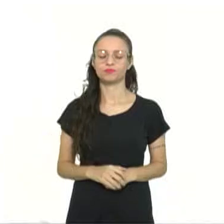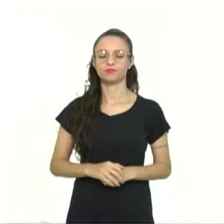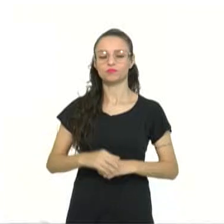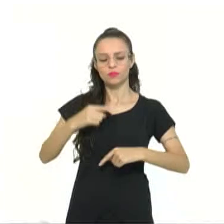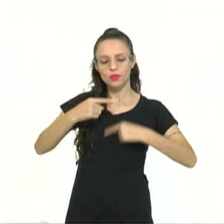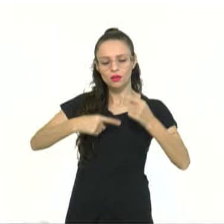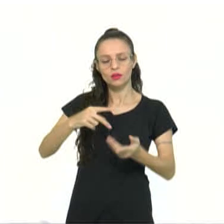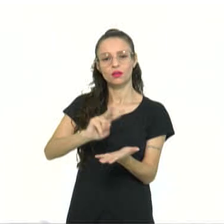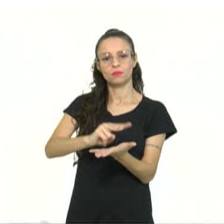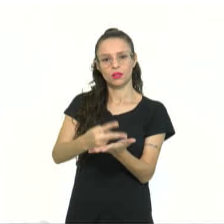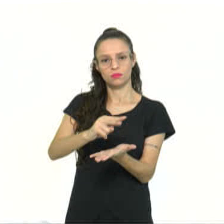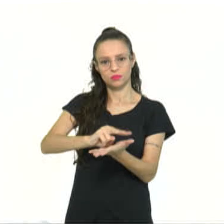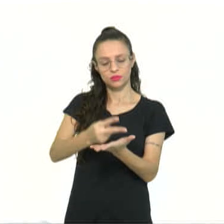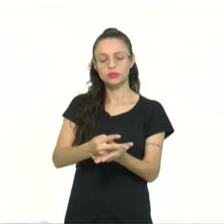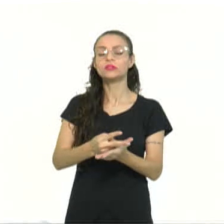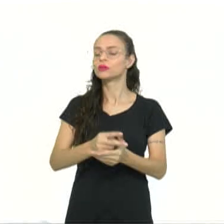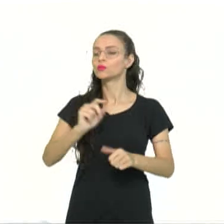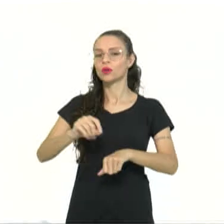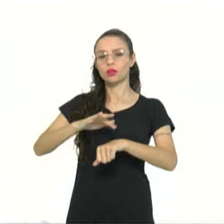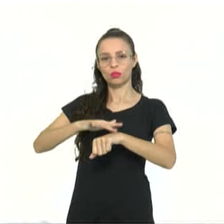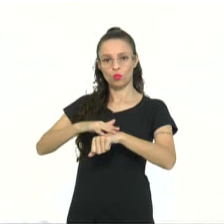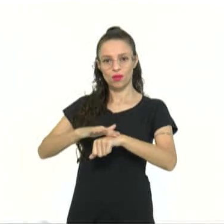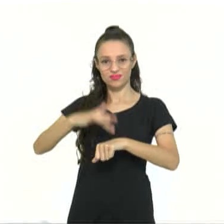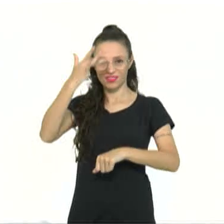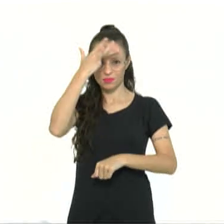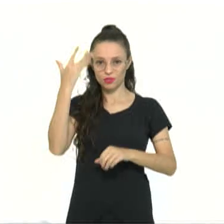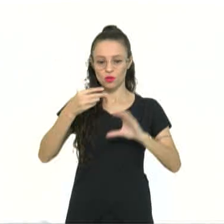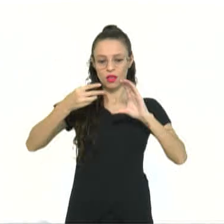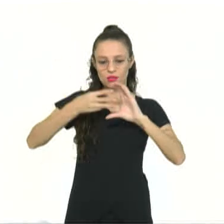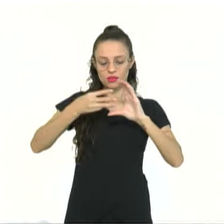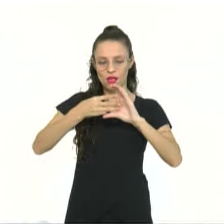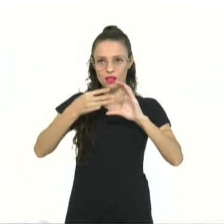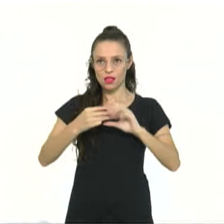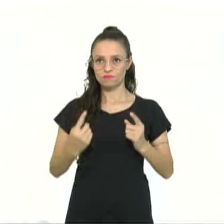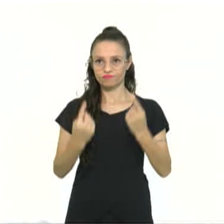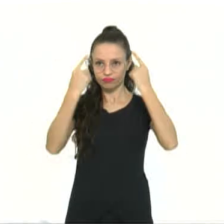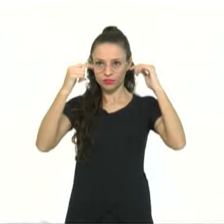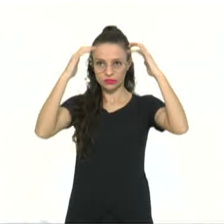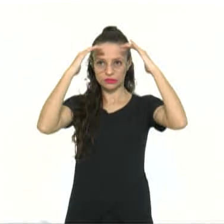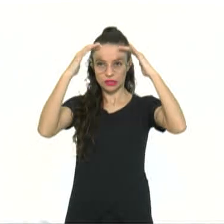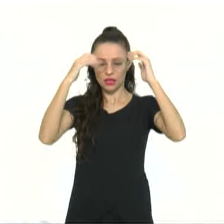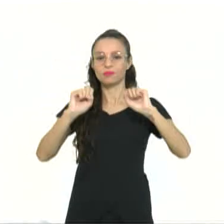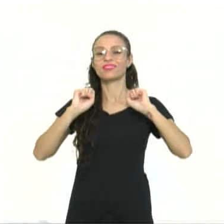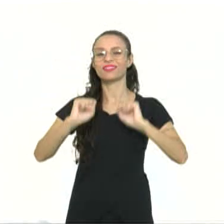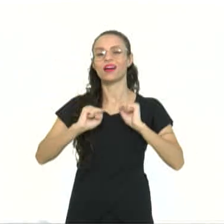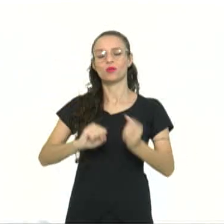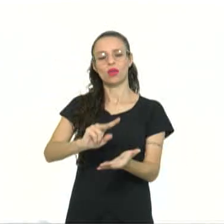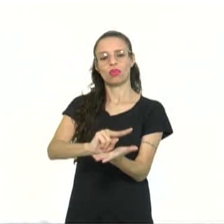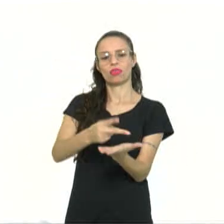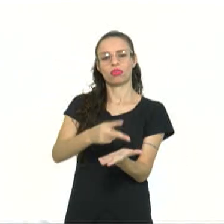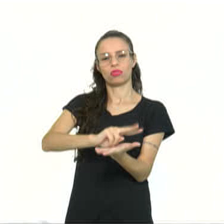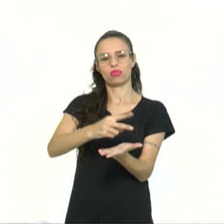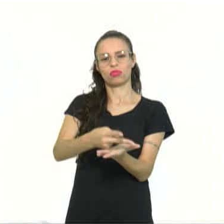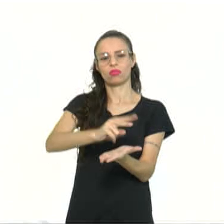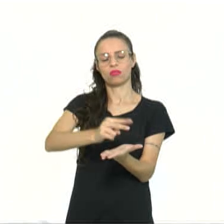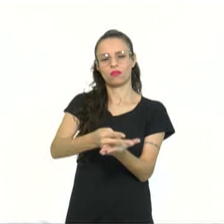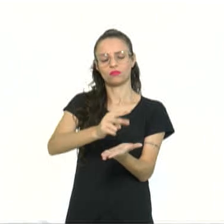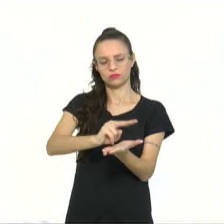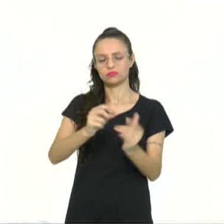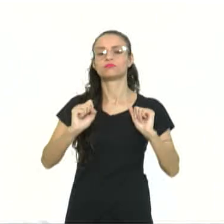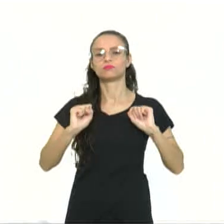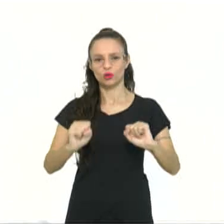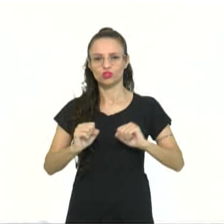Epilepsia, doença em que a perturbação da atividade das células nervosas no cérebro causando convulsões, né? Então é bastante frequente as